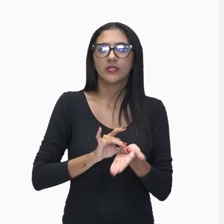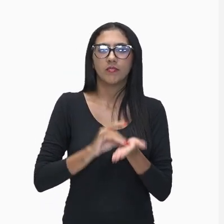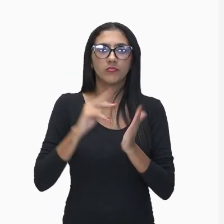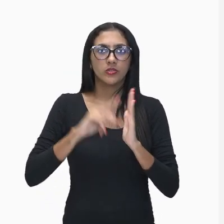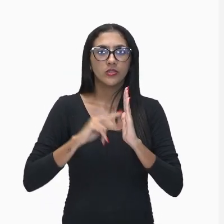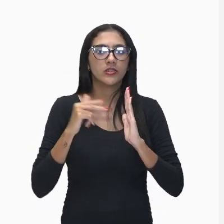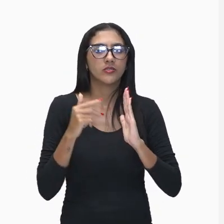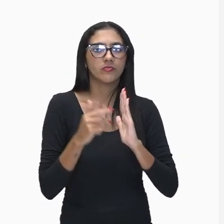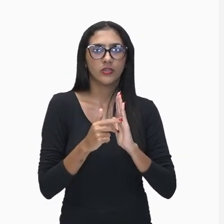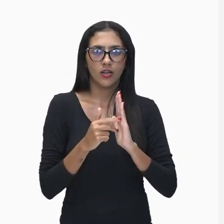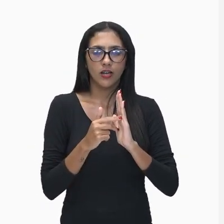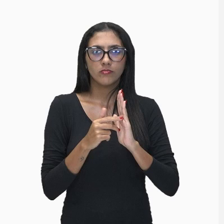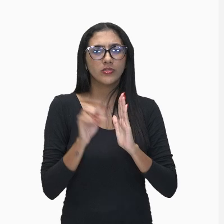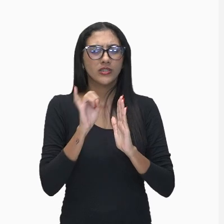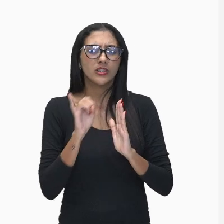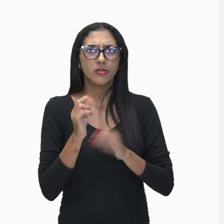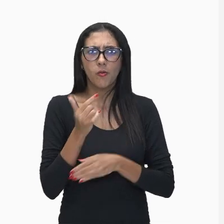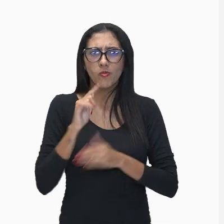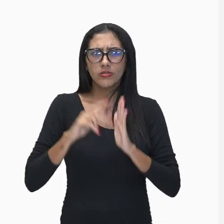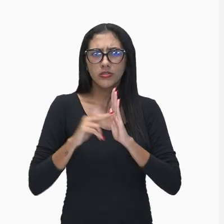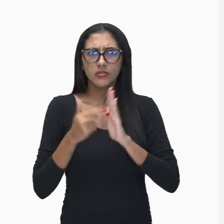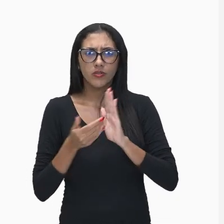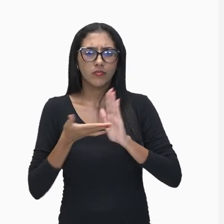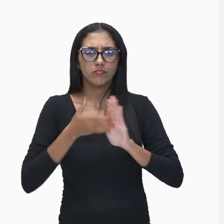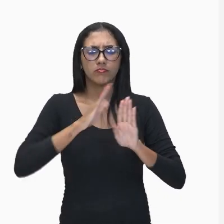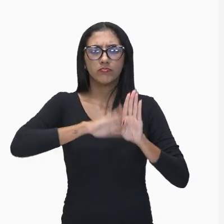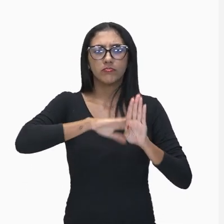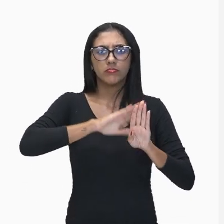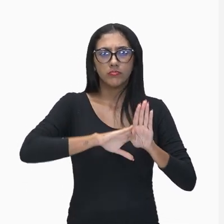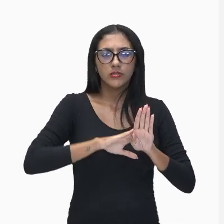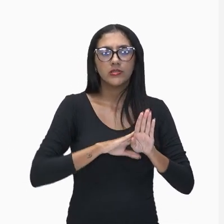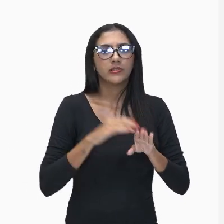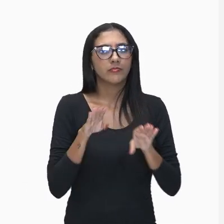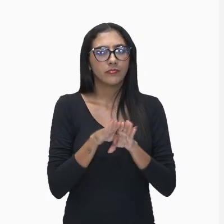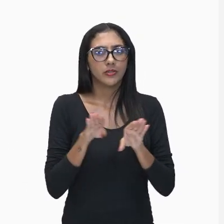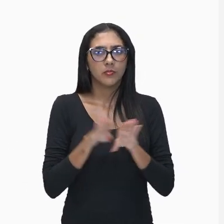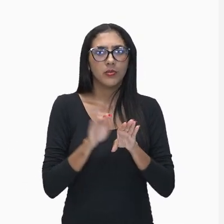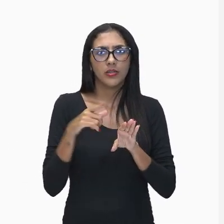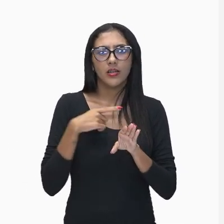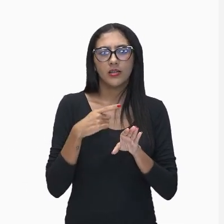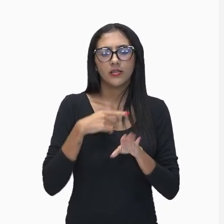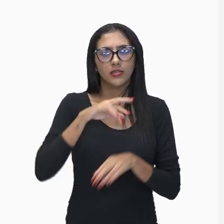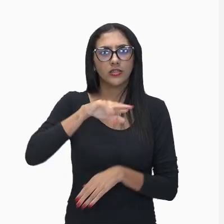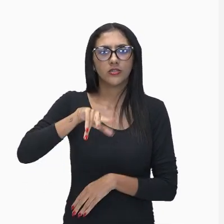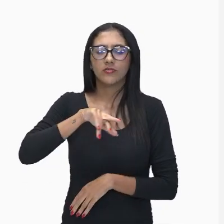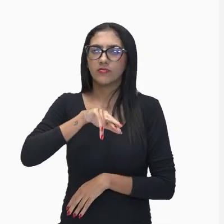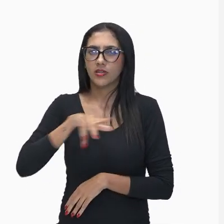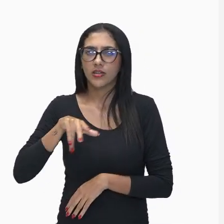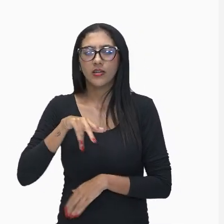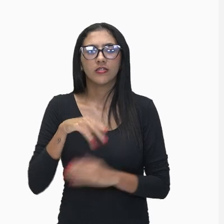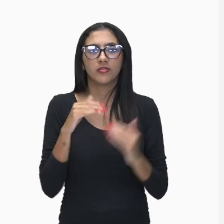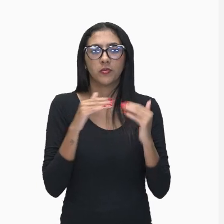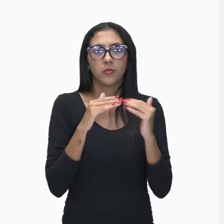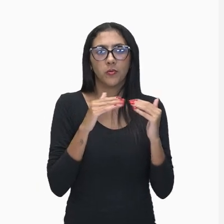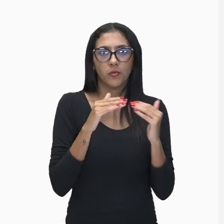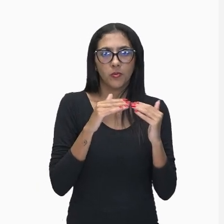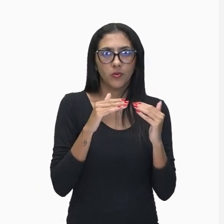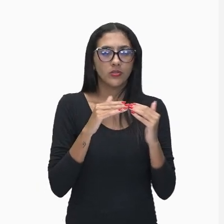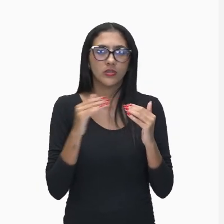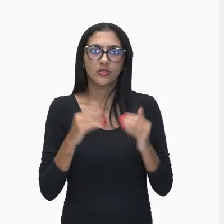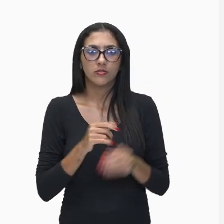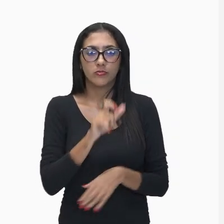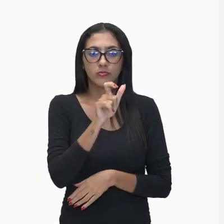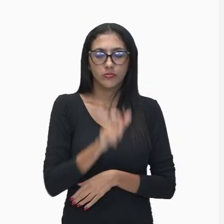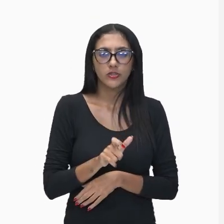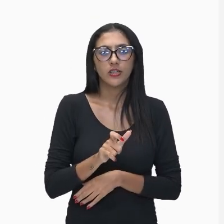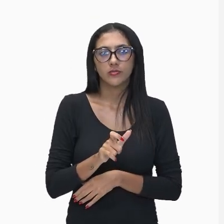sentido figurado, a coisa vai mudar. Ou seja, nós vamos ter aí uma concordância desse verbo com o sujeito, porque ele estaria